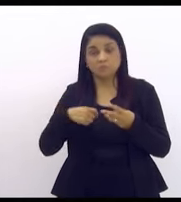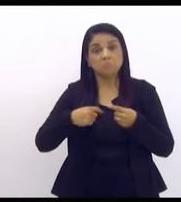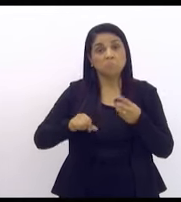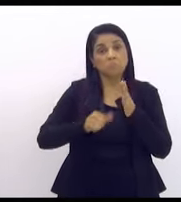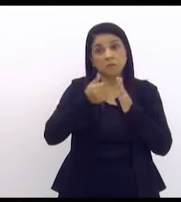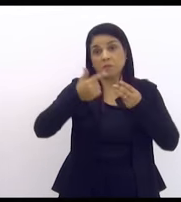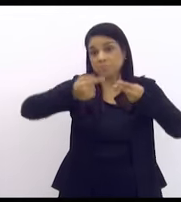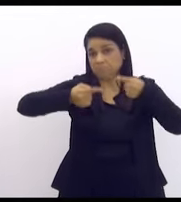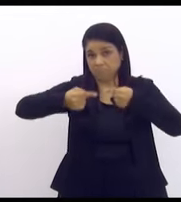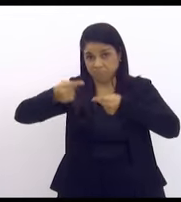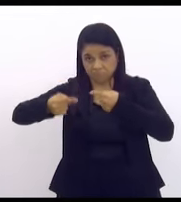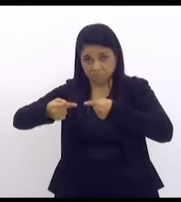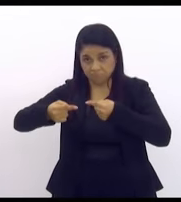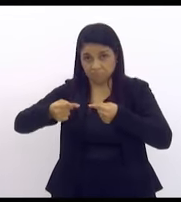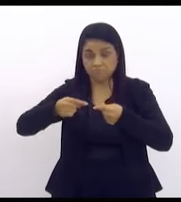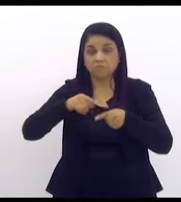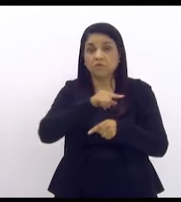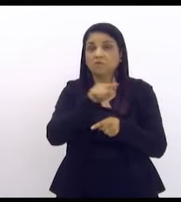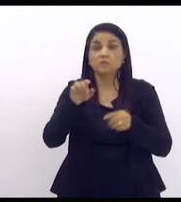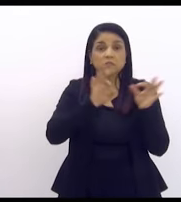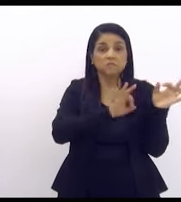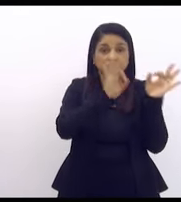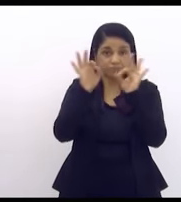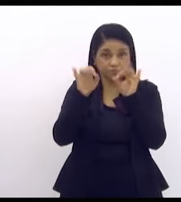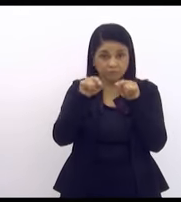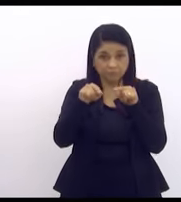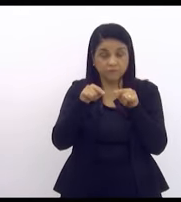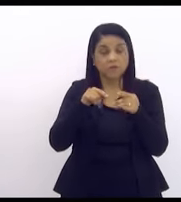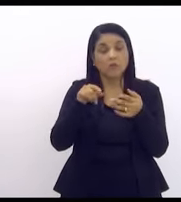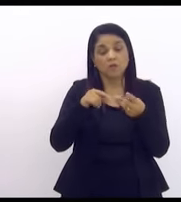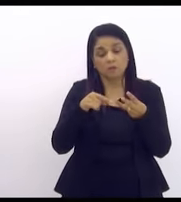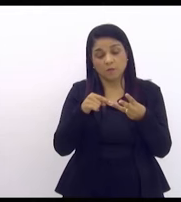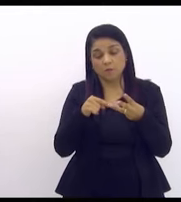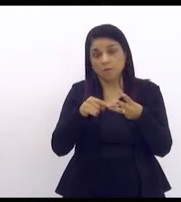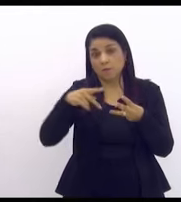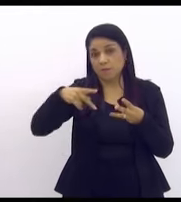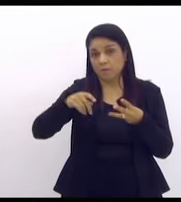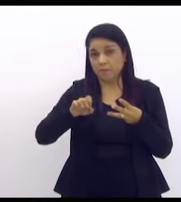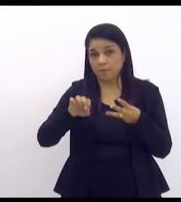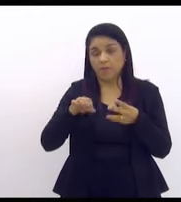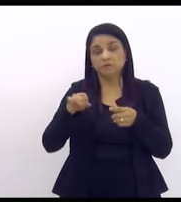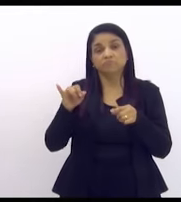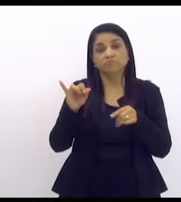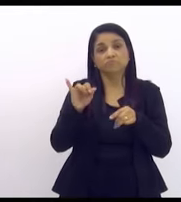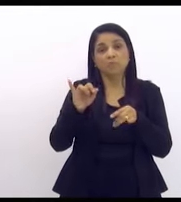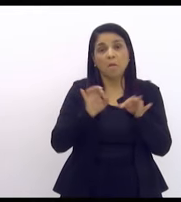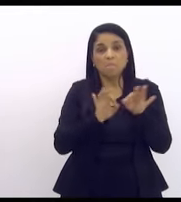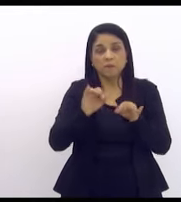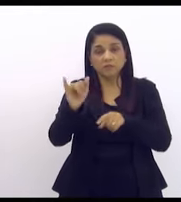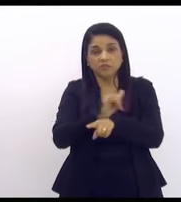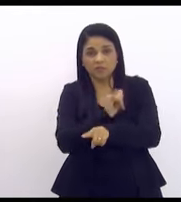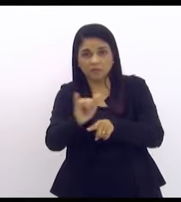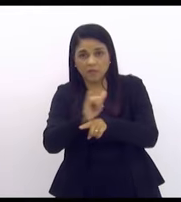O que é o PEDES? Para você que está nos assistindo, é o Plano Estratégico de Desenvolvimento Econômico e Social do Estado.